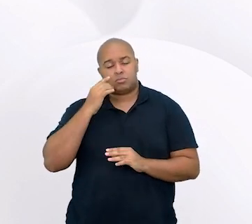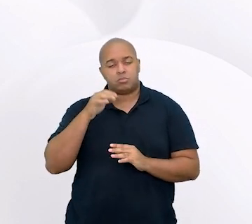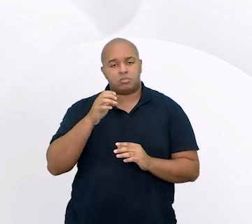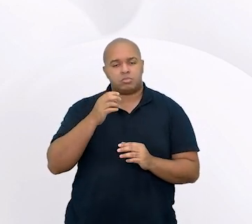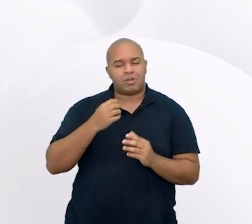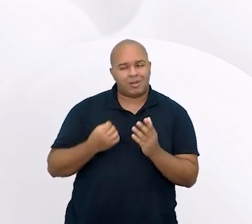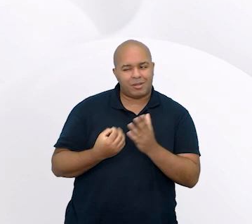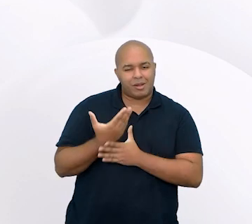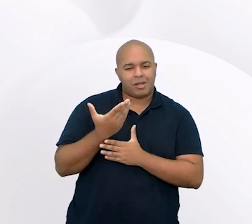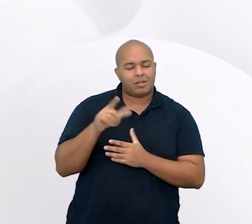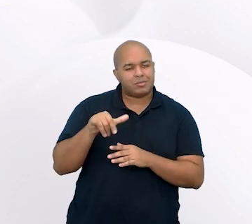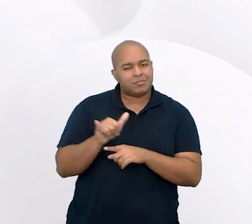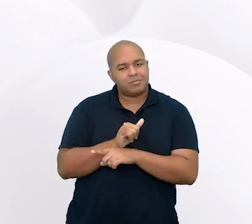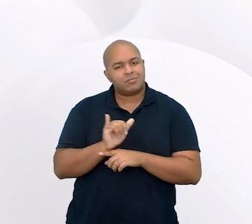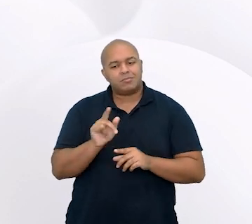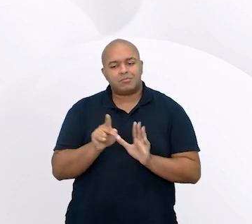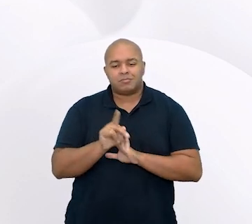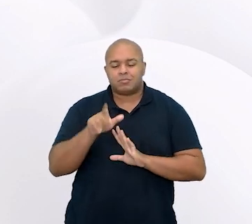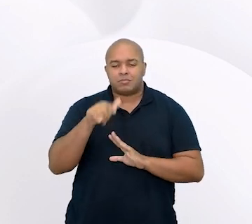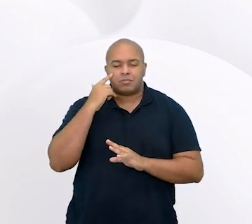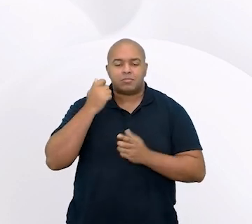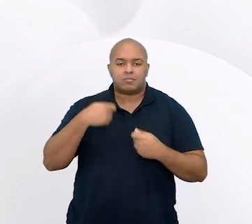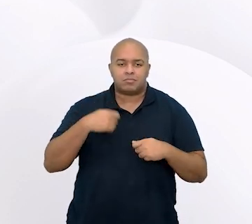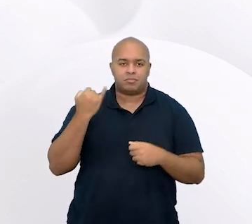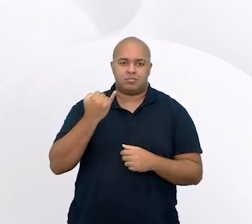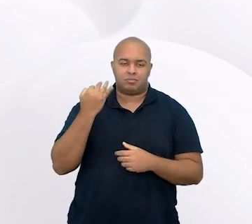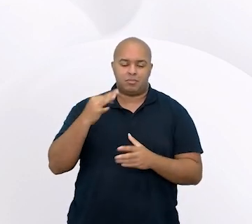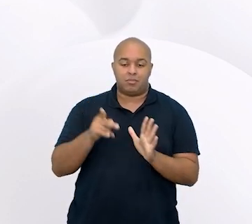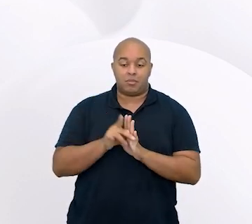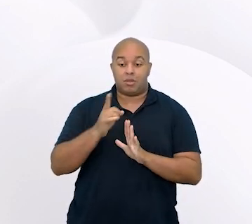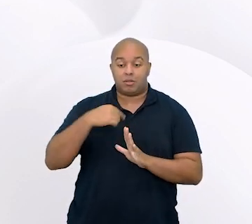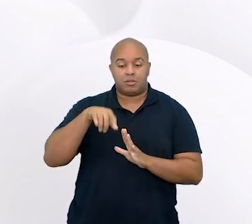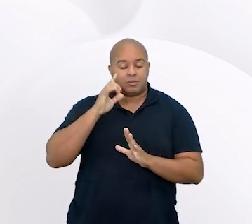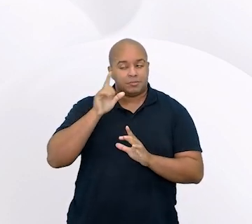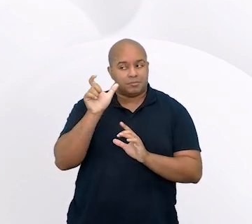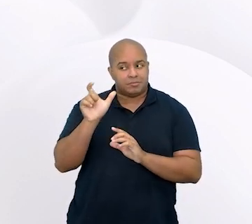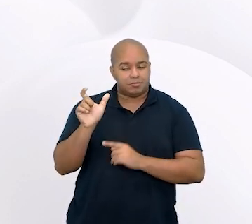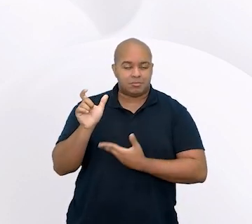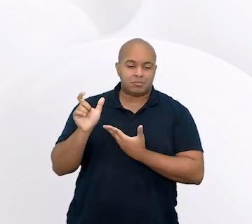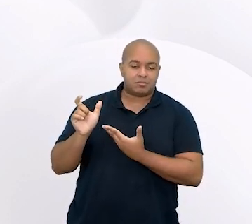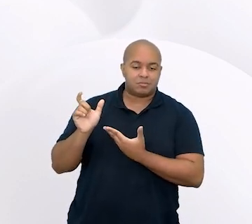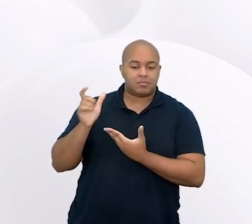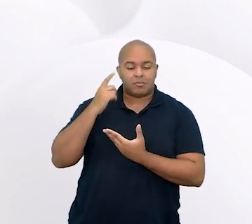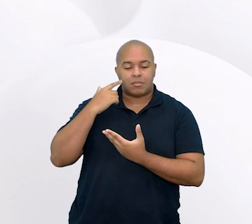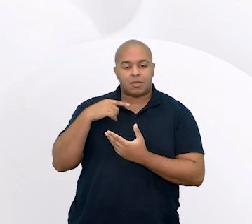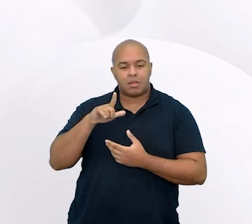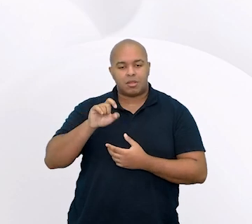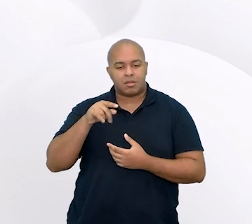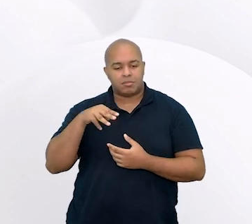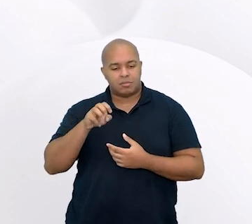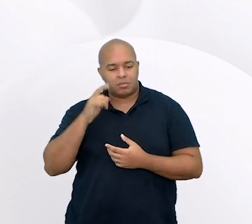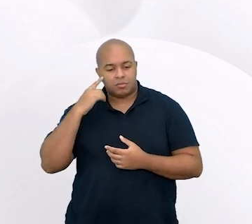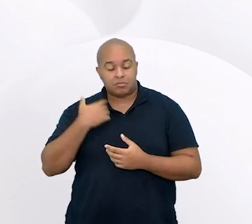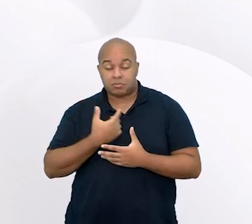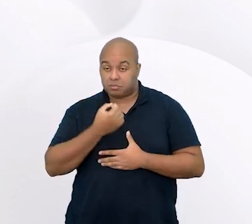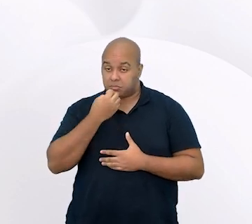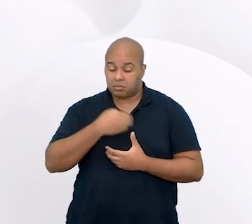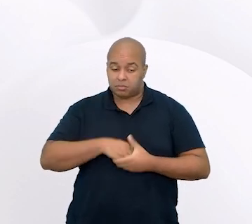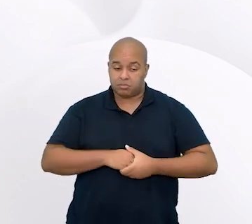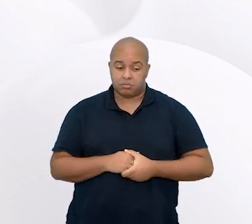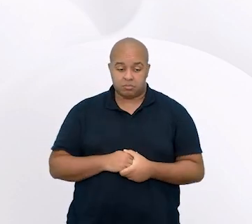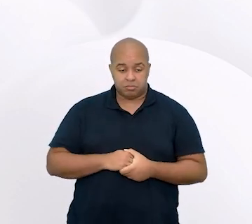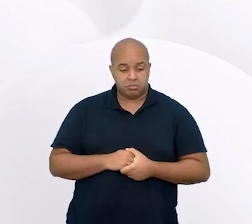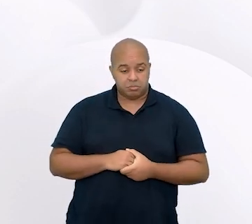para criar essas estratégias que são tão necessárias, né? A nossa fonte aí é o Lemov, né? Muito bem.